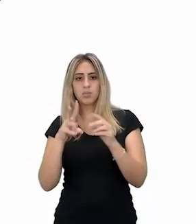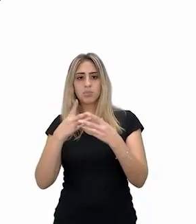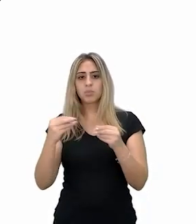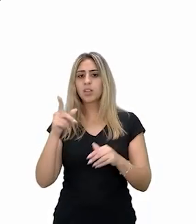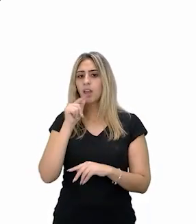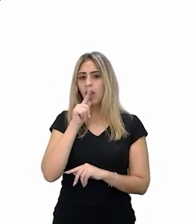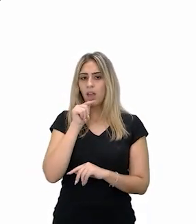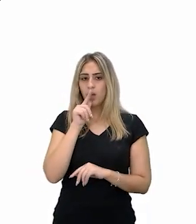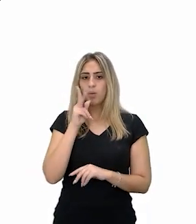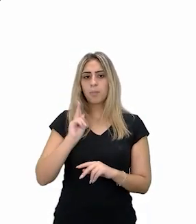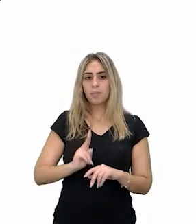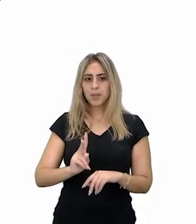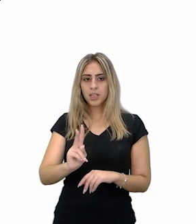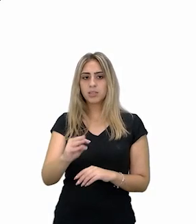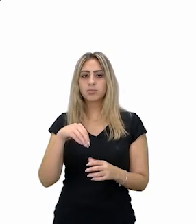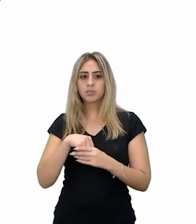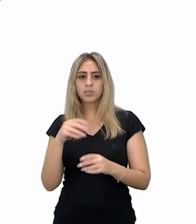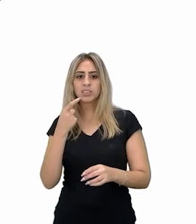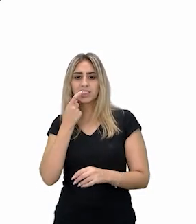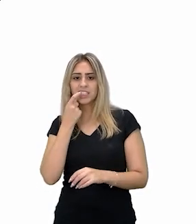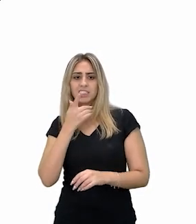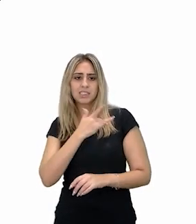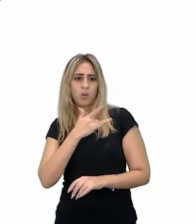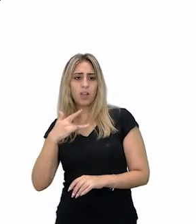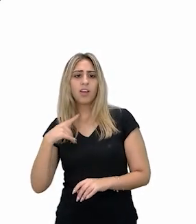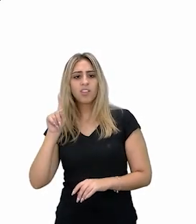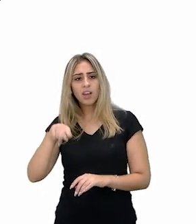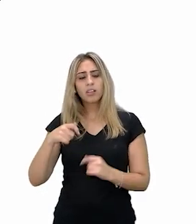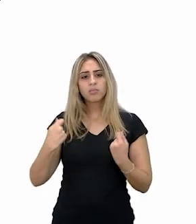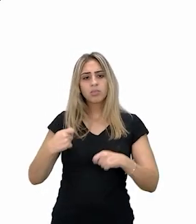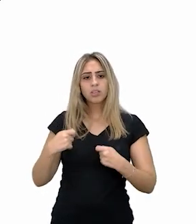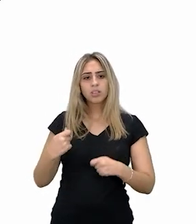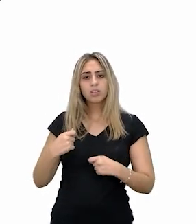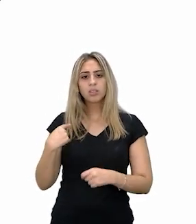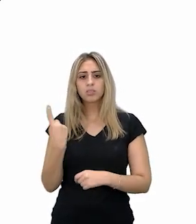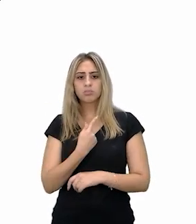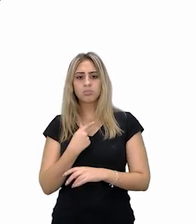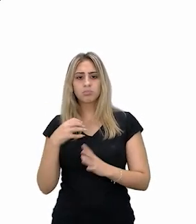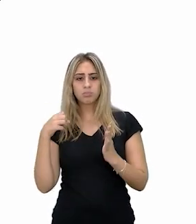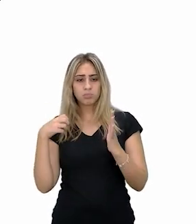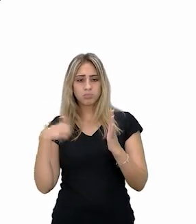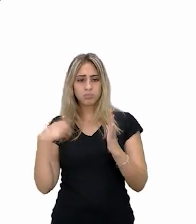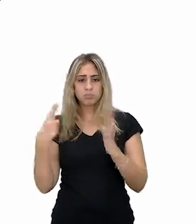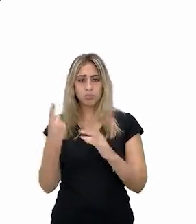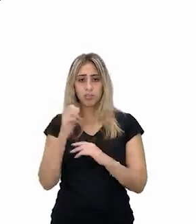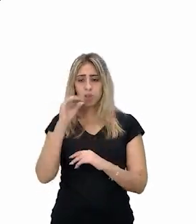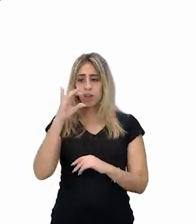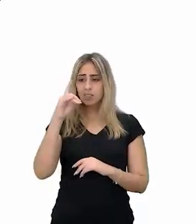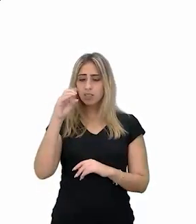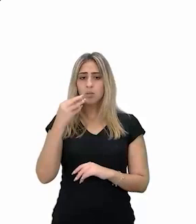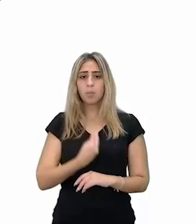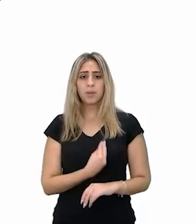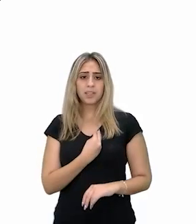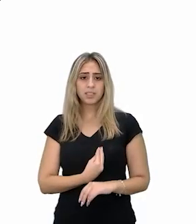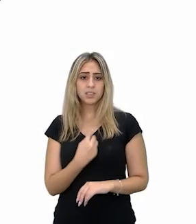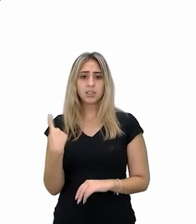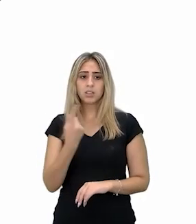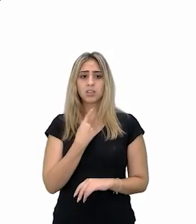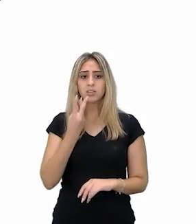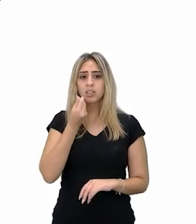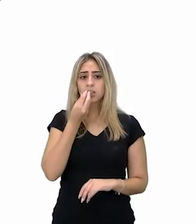água. Mesmo em dentes saudáveis, é possível observar o ataque do ácido presente na saliva